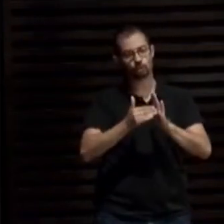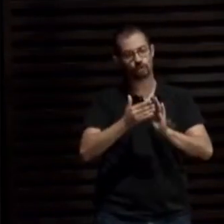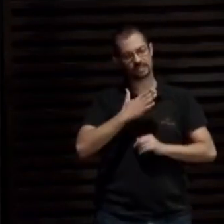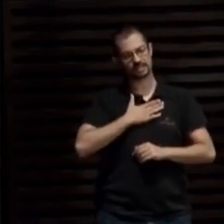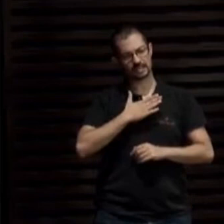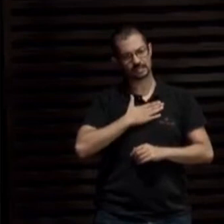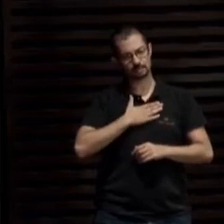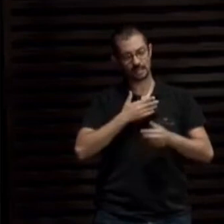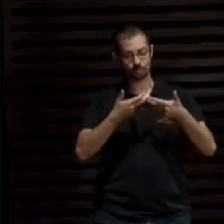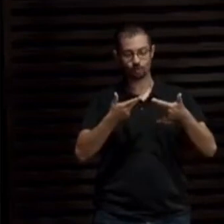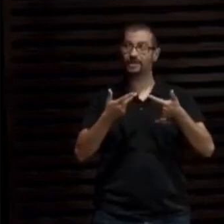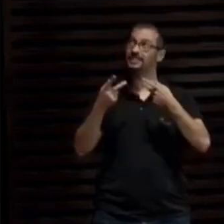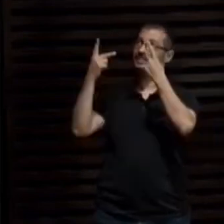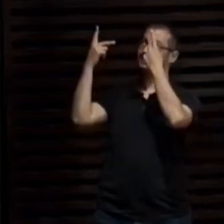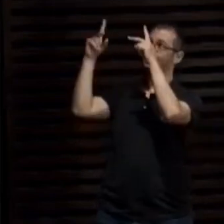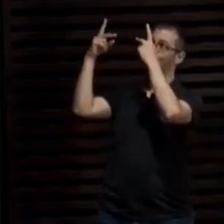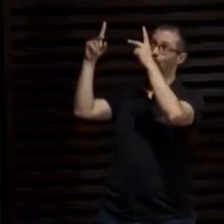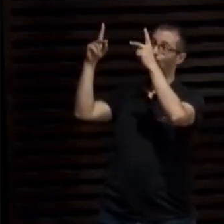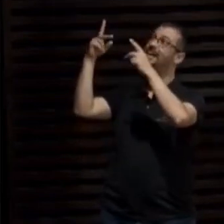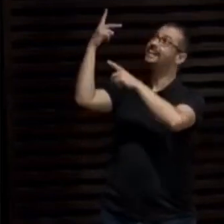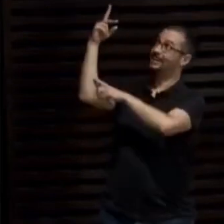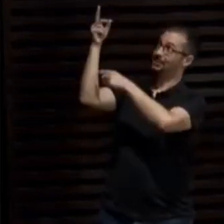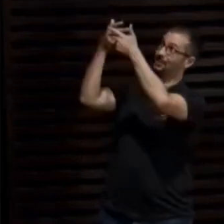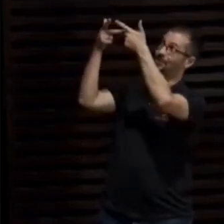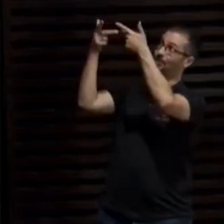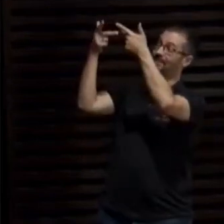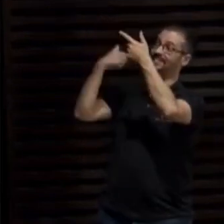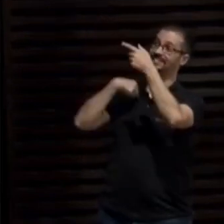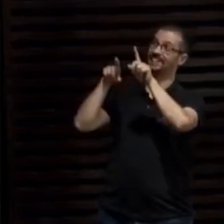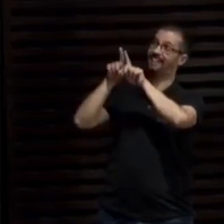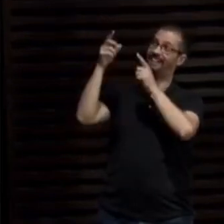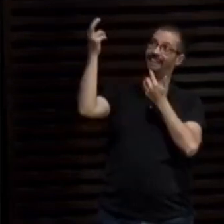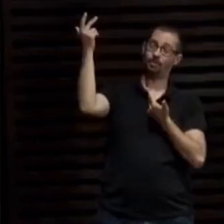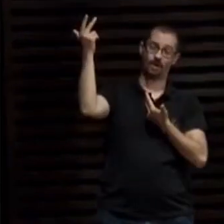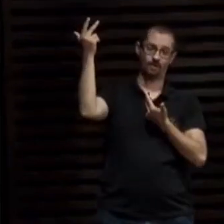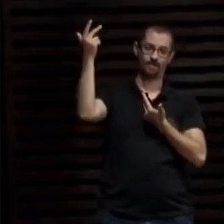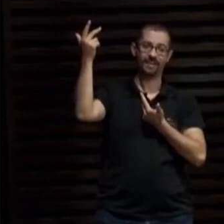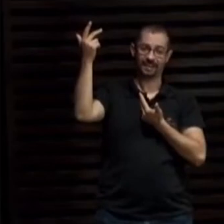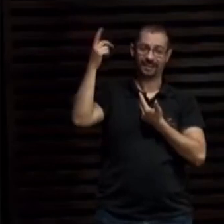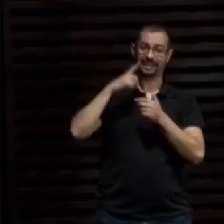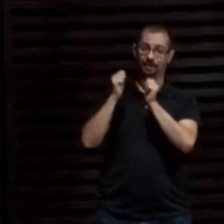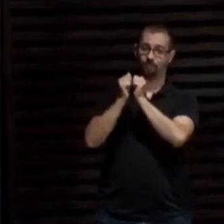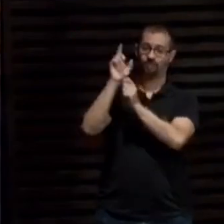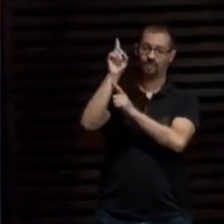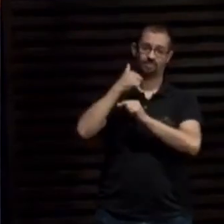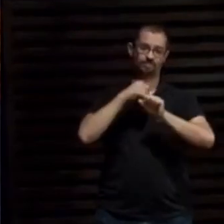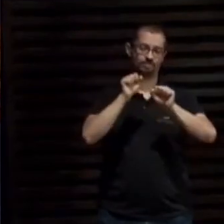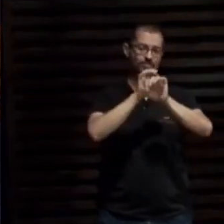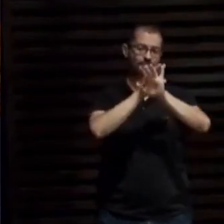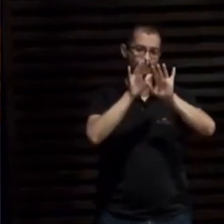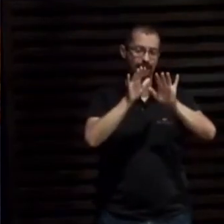coisas são tuas, e as tuas coisas são minhas, e neles eu sou glorificado. Eu quero traduzir